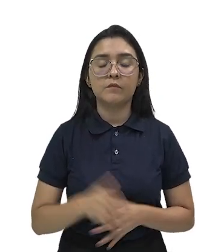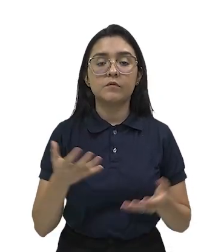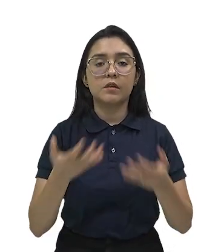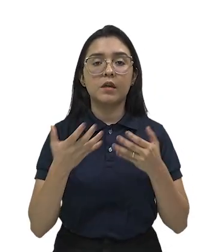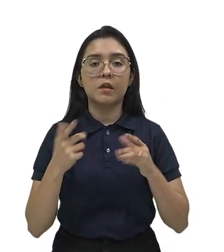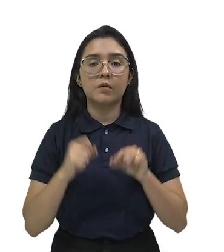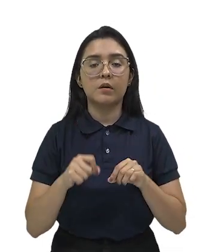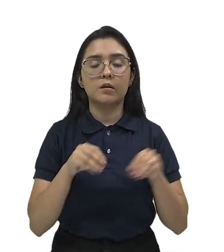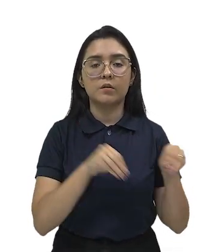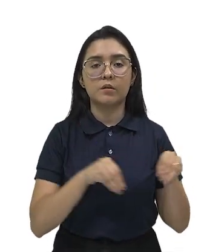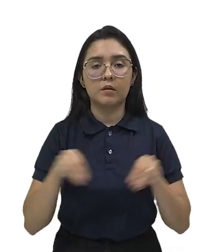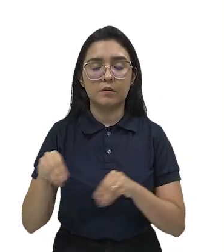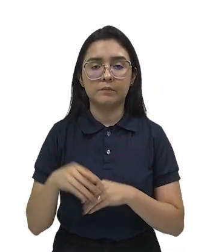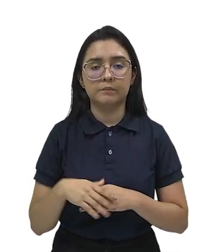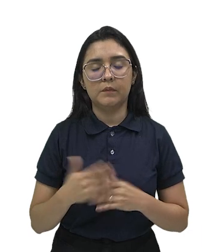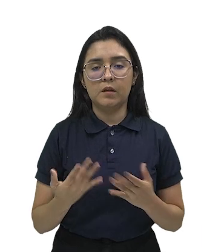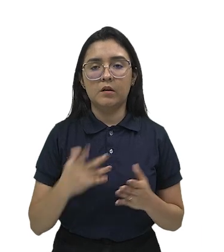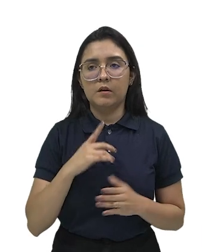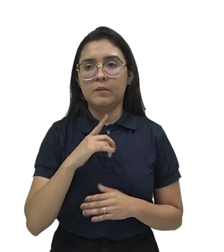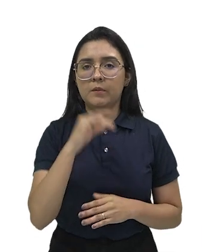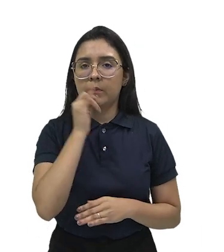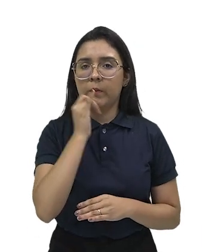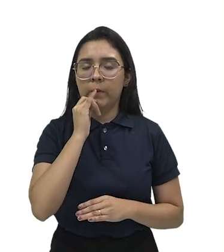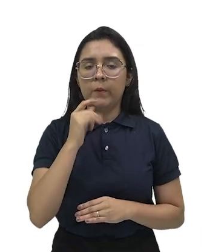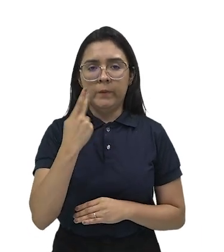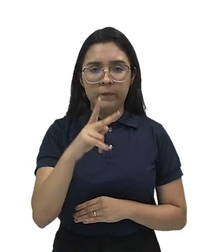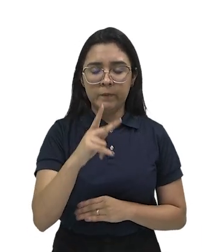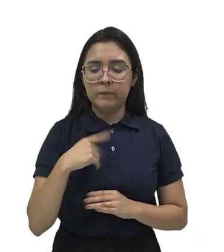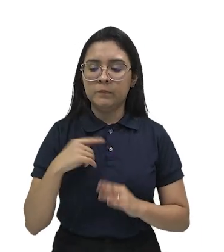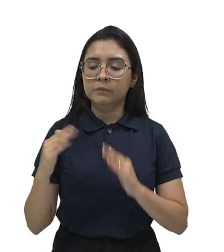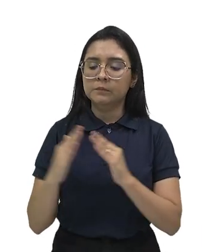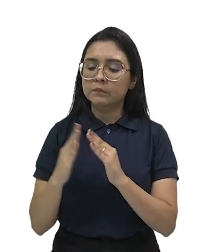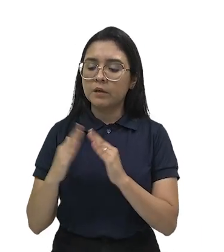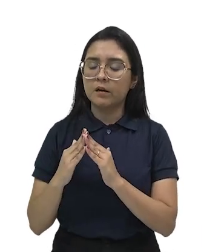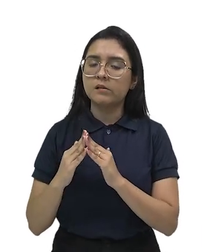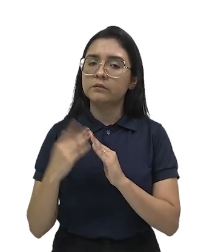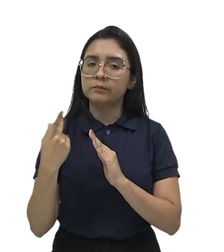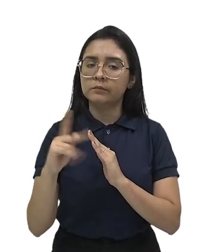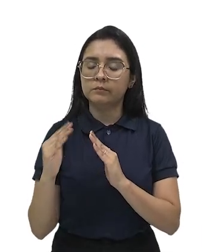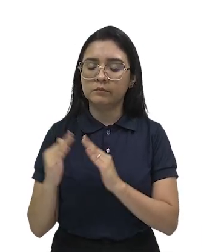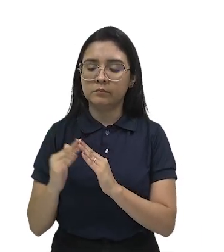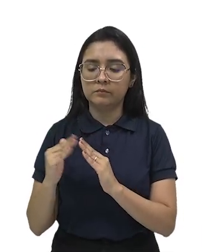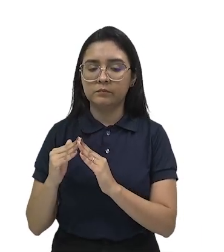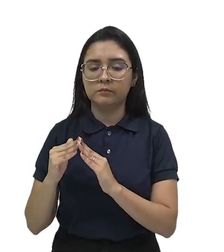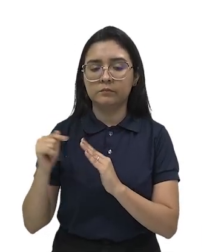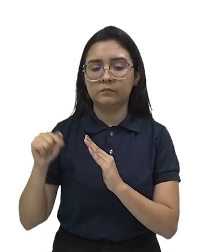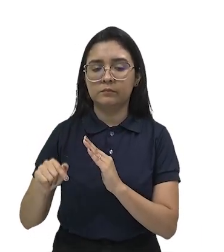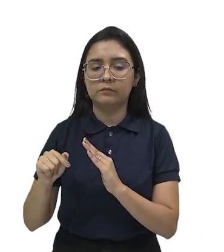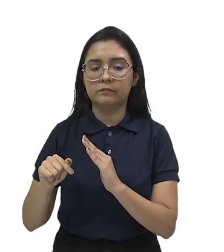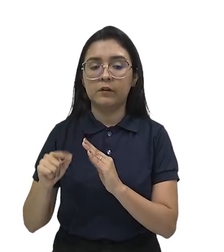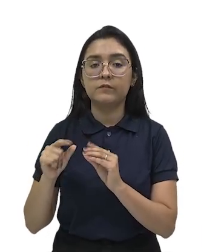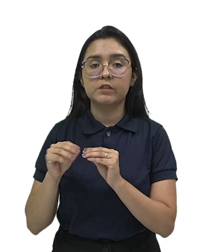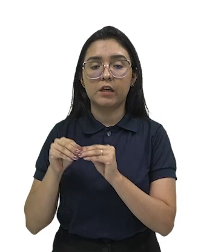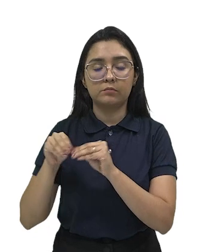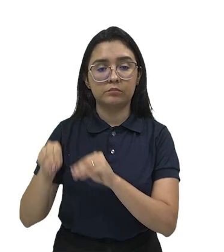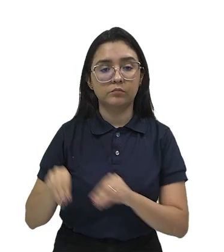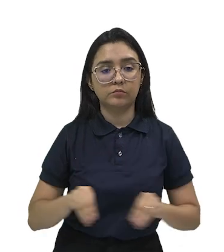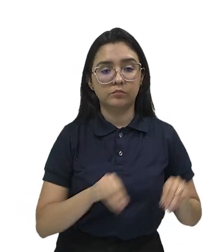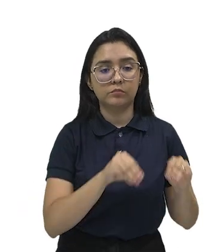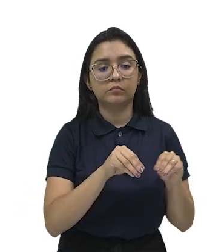deslocar da tua casa, ó, a situação é da tua casa, você quer ir